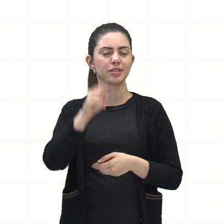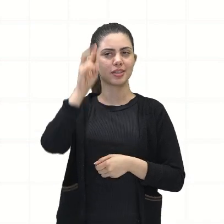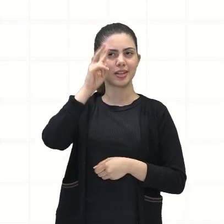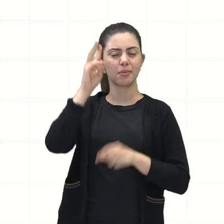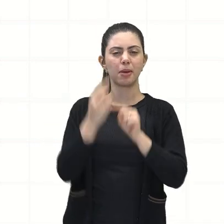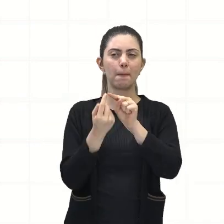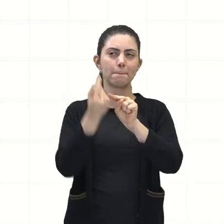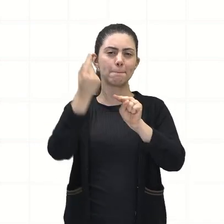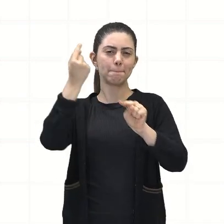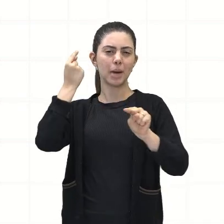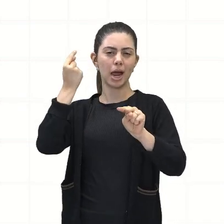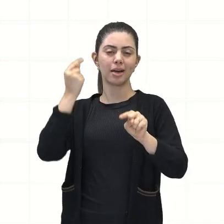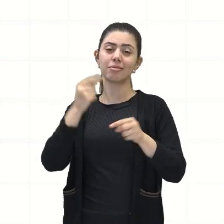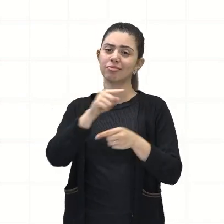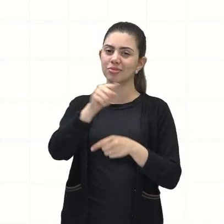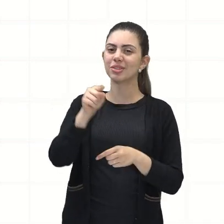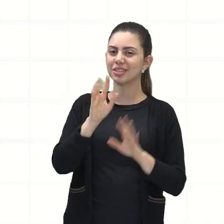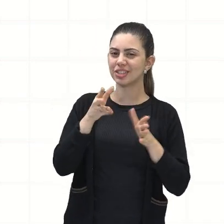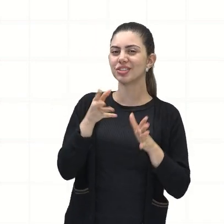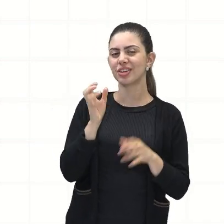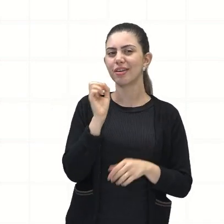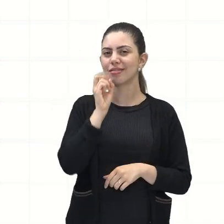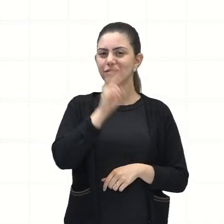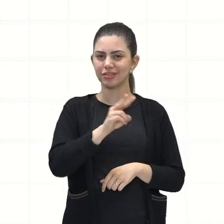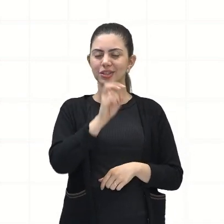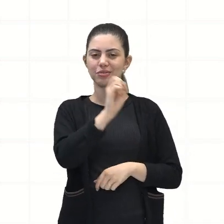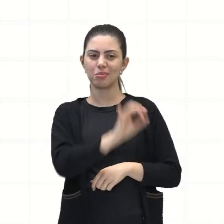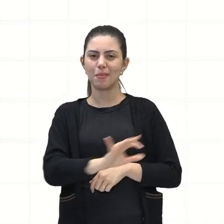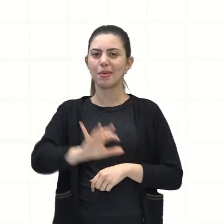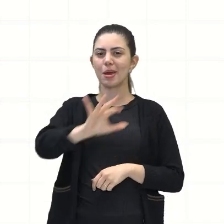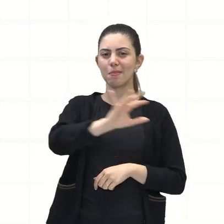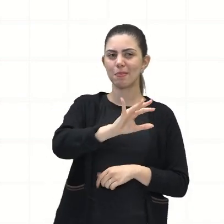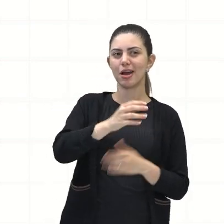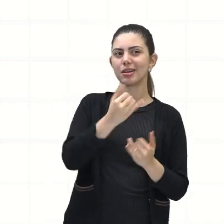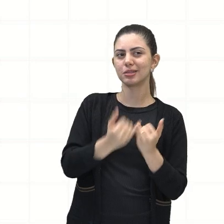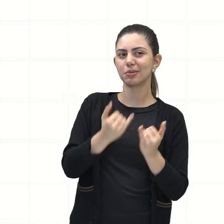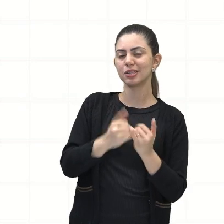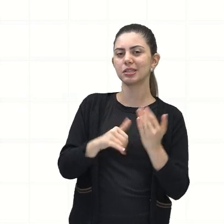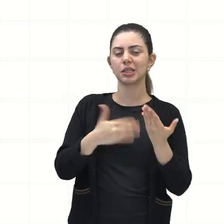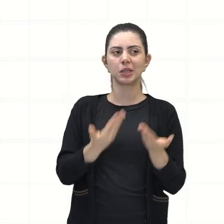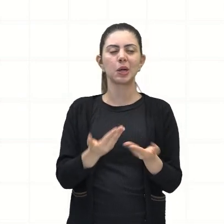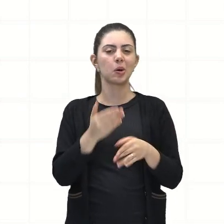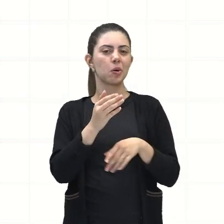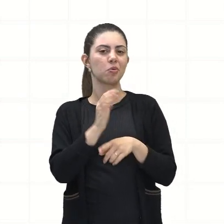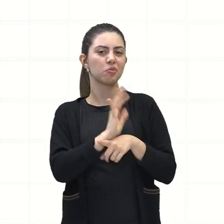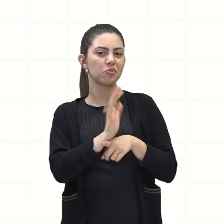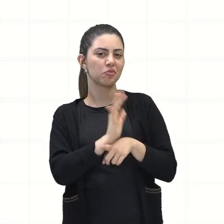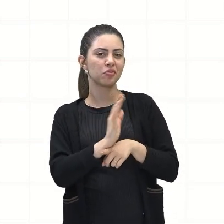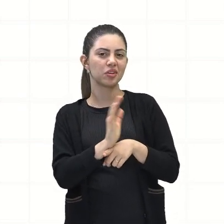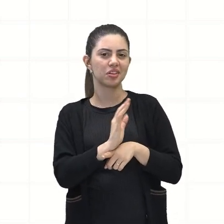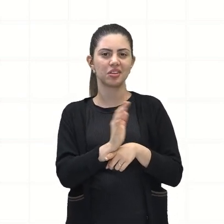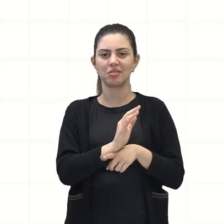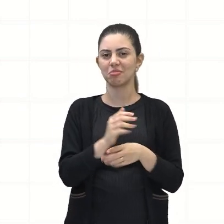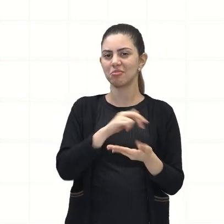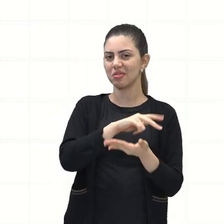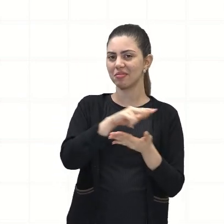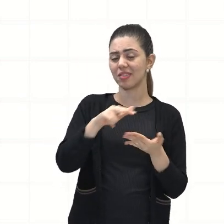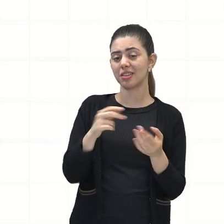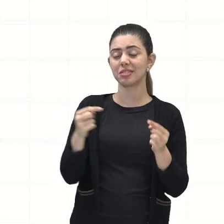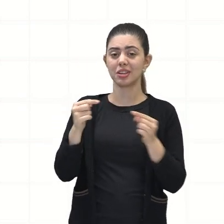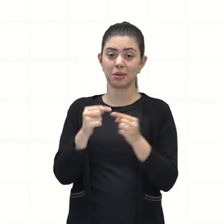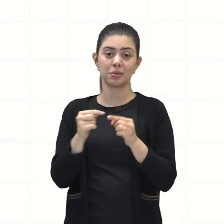muito provavelmente você já deve ter visto ou algum desenho ou algum filme sobre